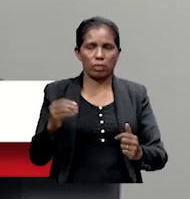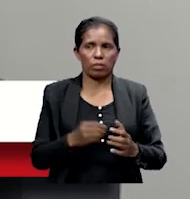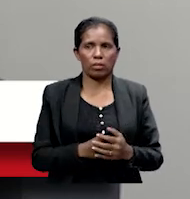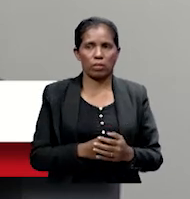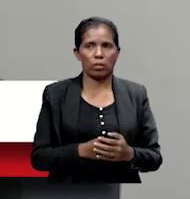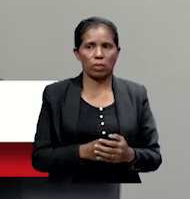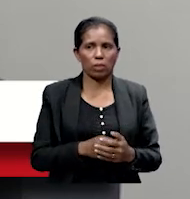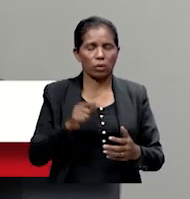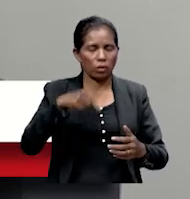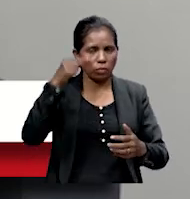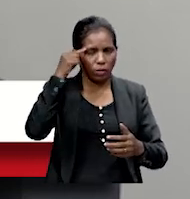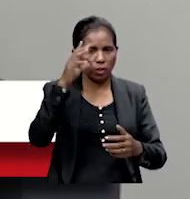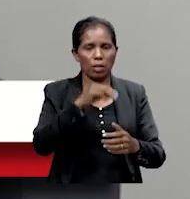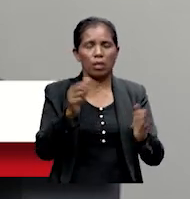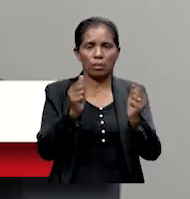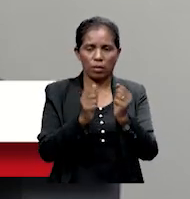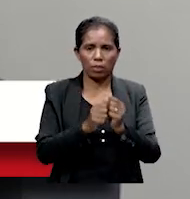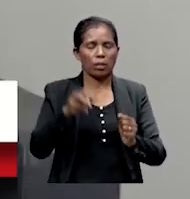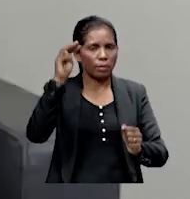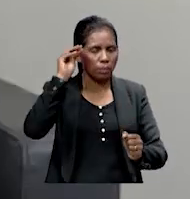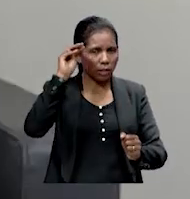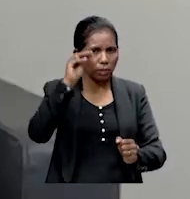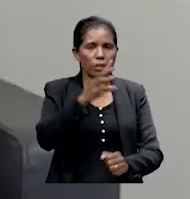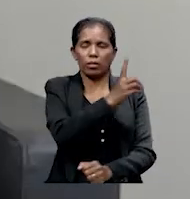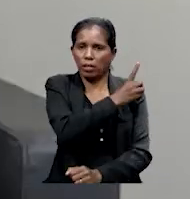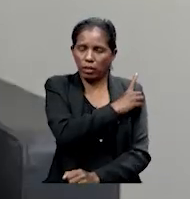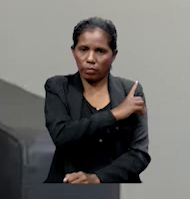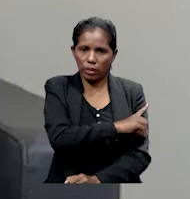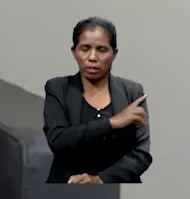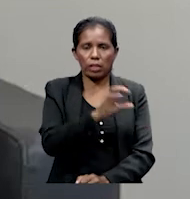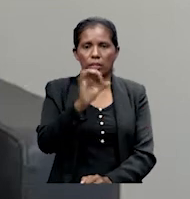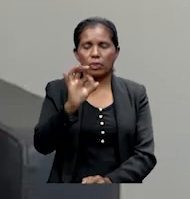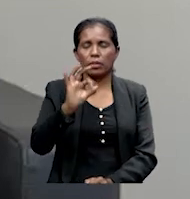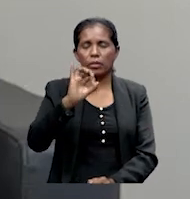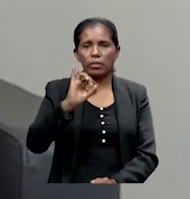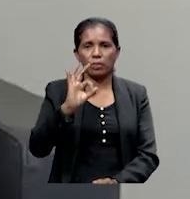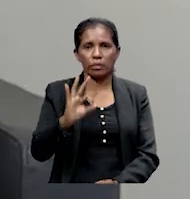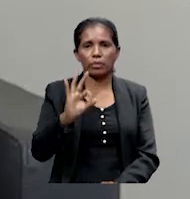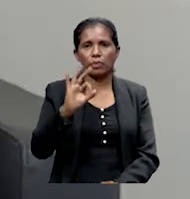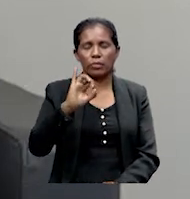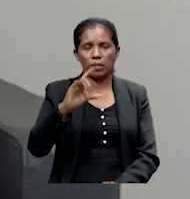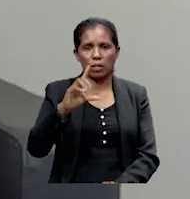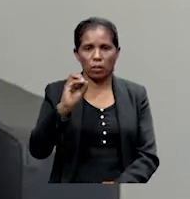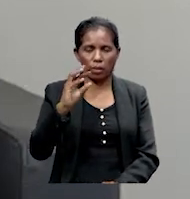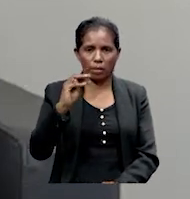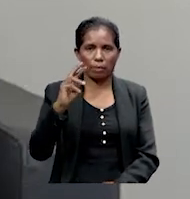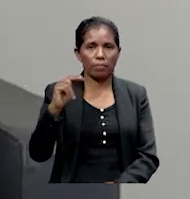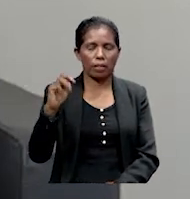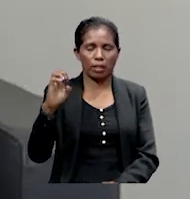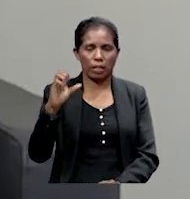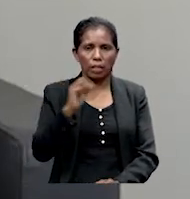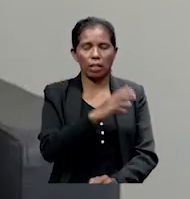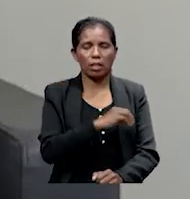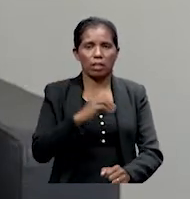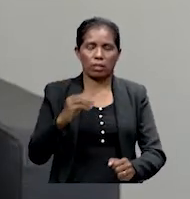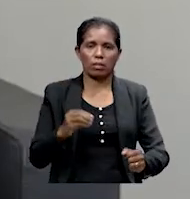governo acompanhado do senhor ministro de defesa nacional, brigadeiro